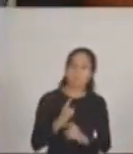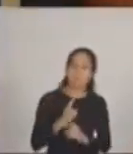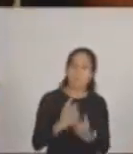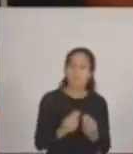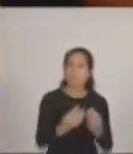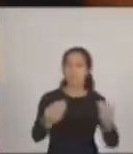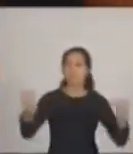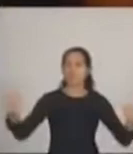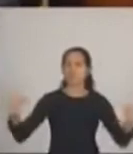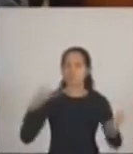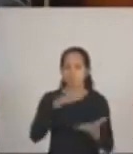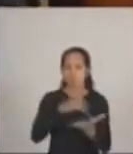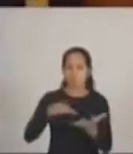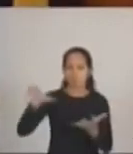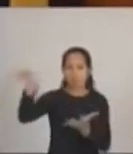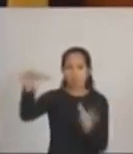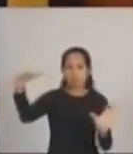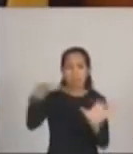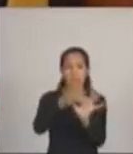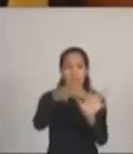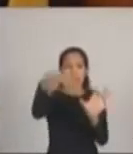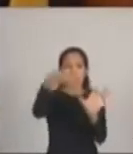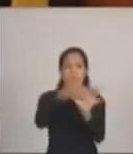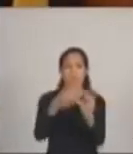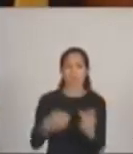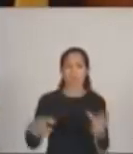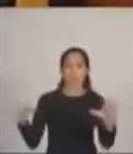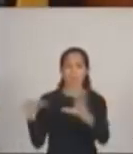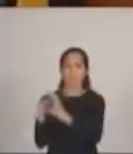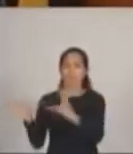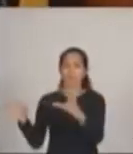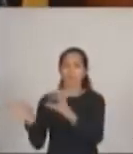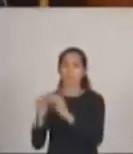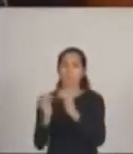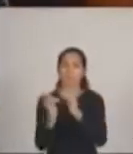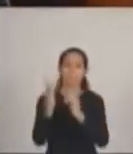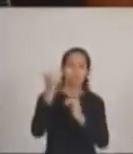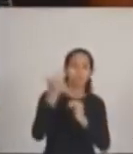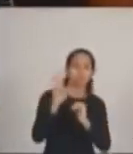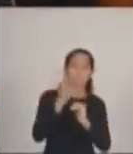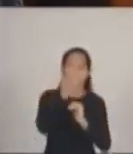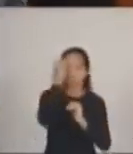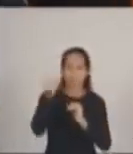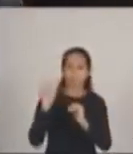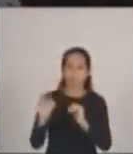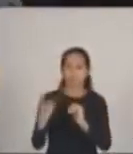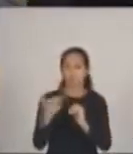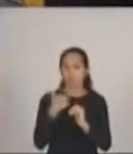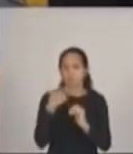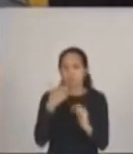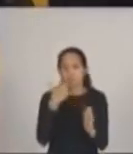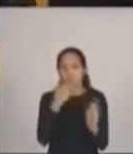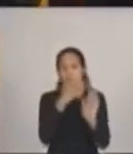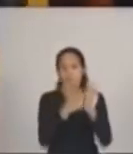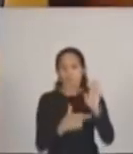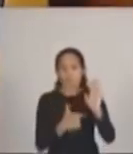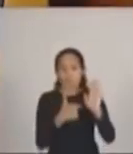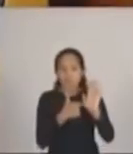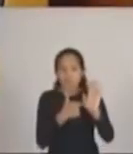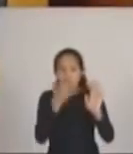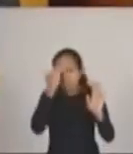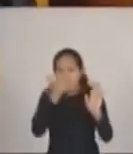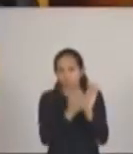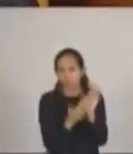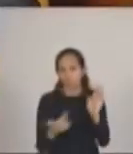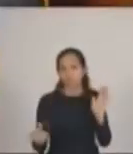comarcas sendo integrada nessa proposta que ultrapassam 25 mil pessoas. E diz mais, ou que